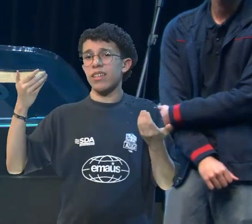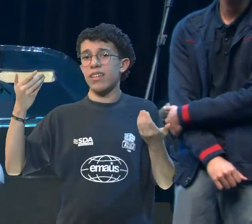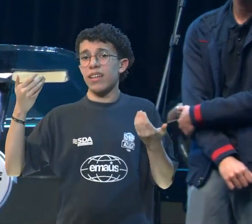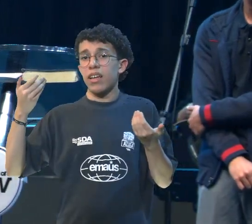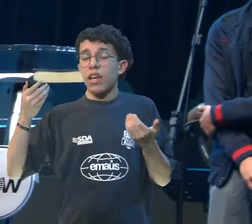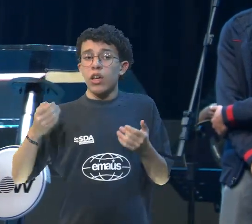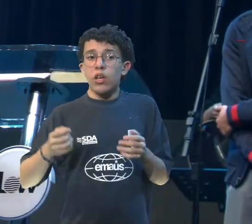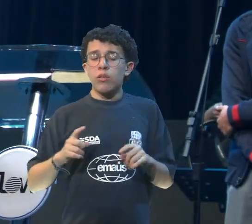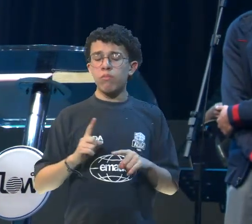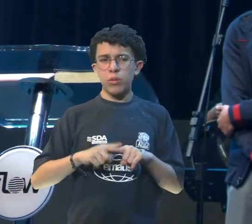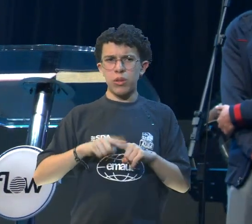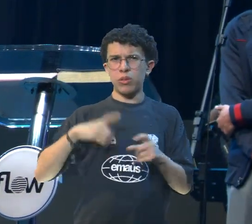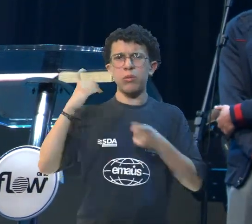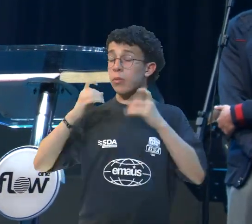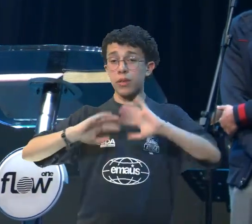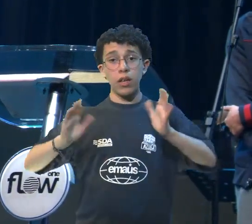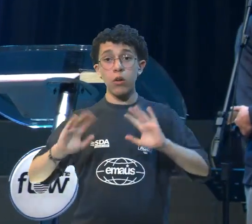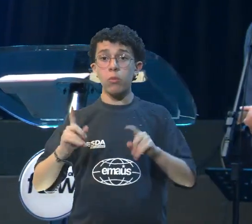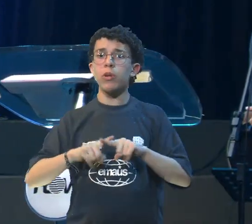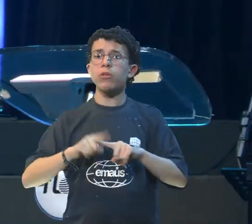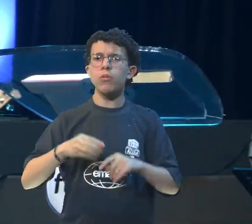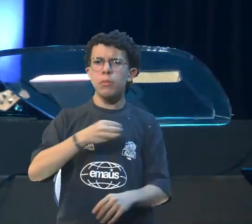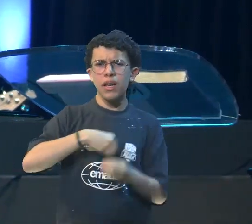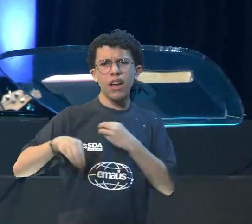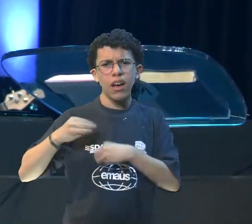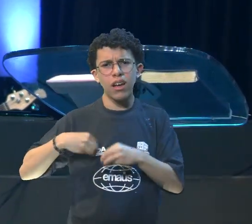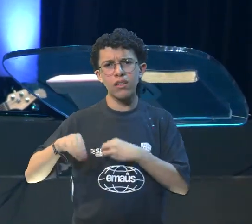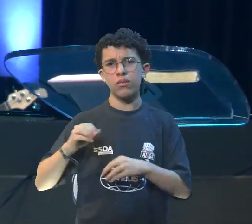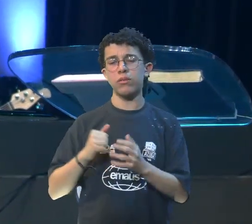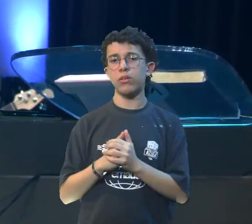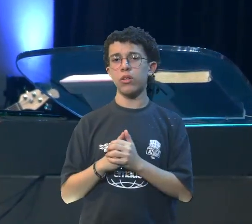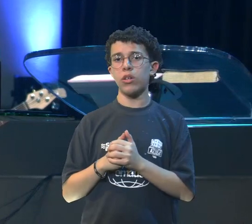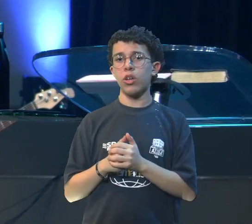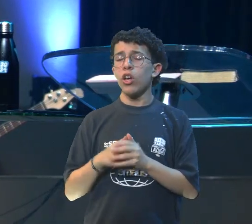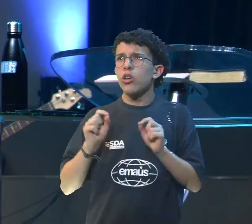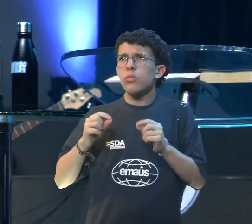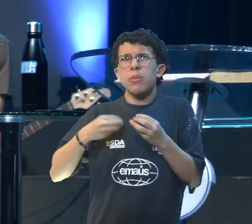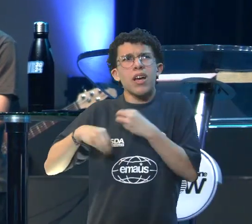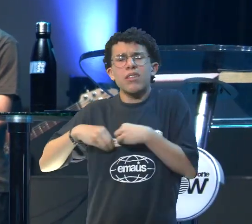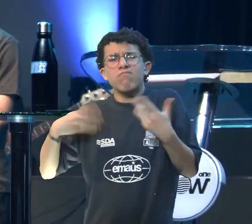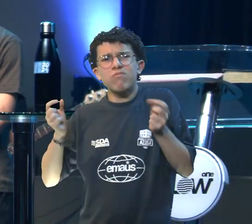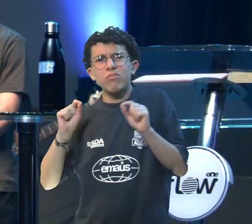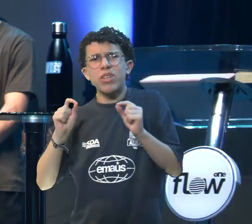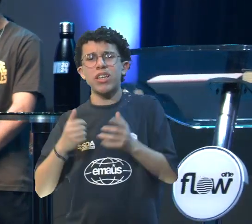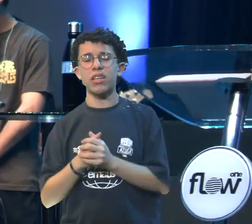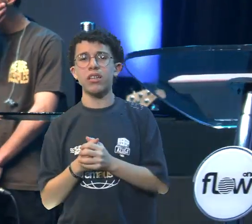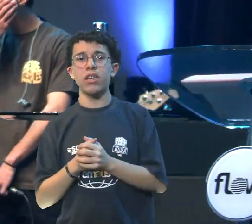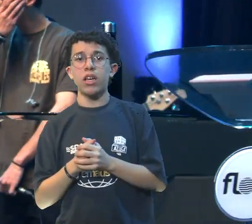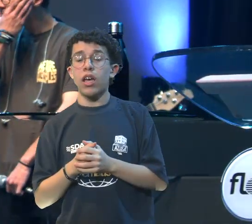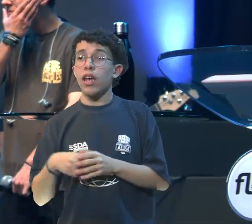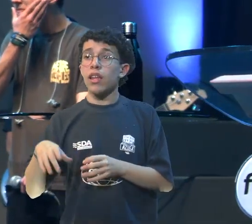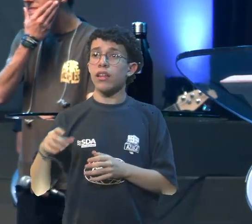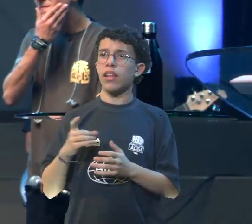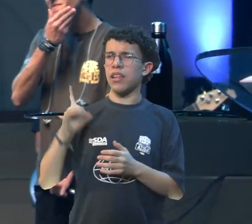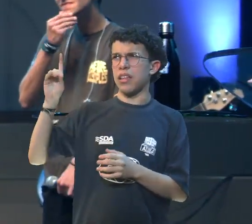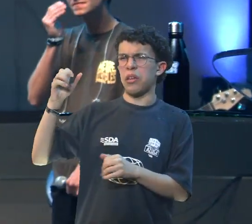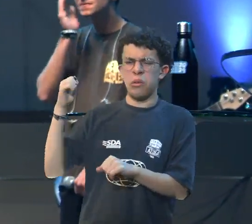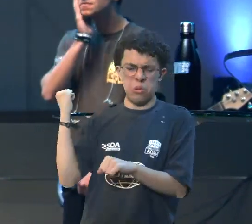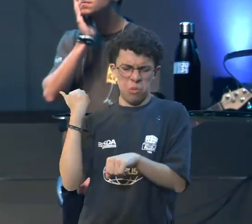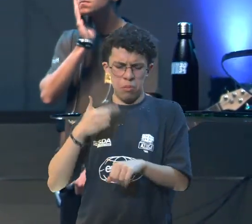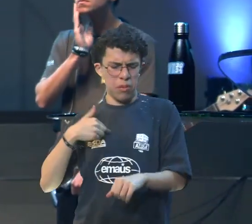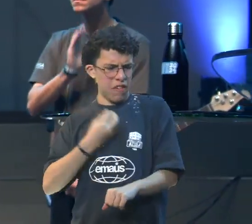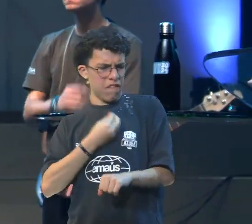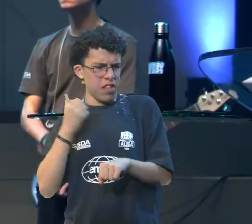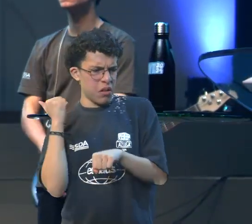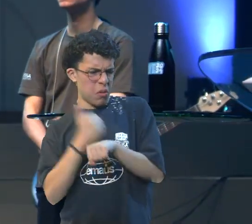por causa da correria, mas por causa do pecado. E o que é pecado? É Deus querendo ser um ditador na minha